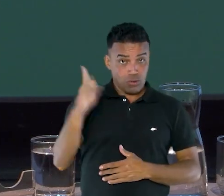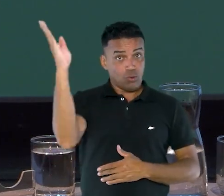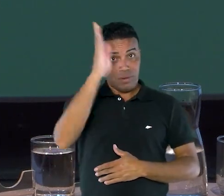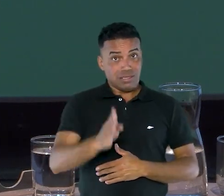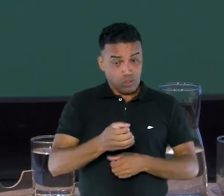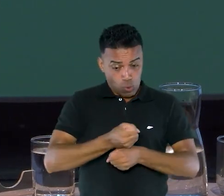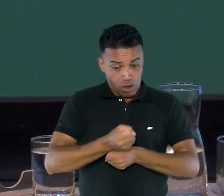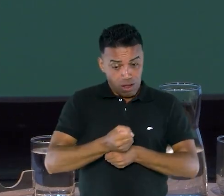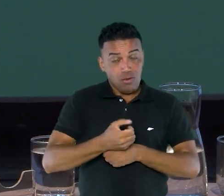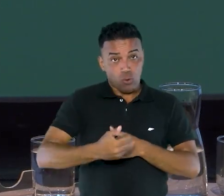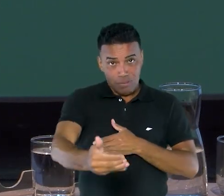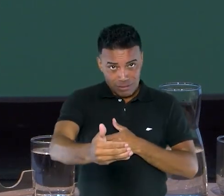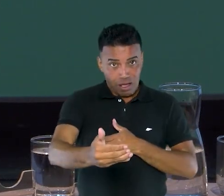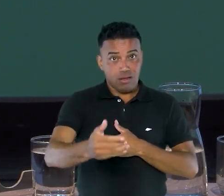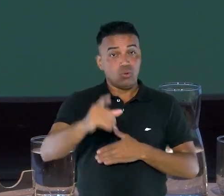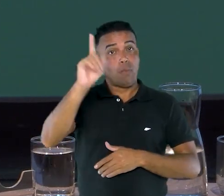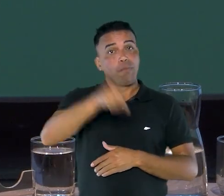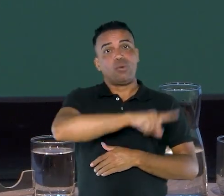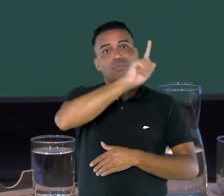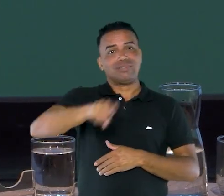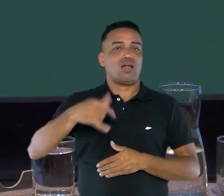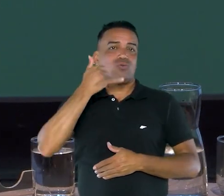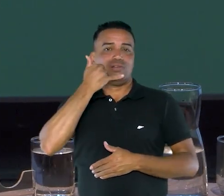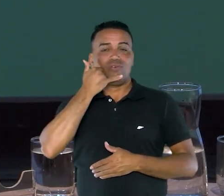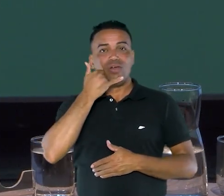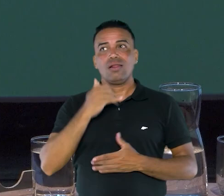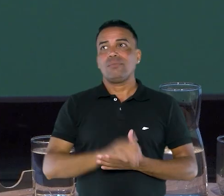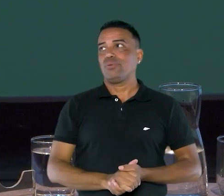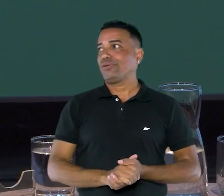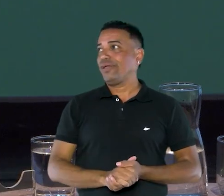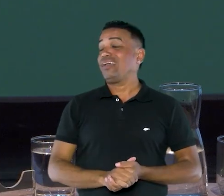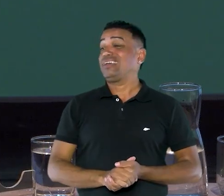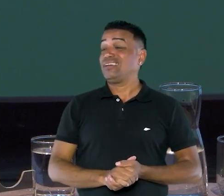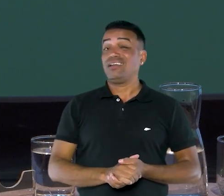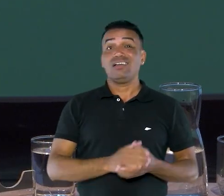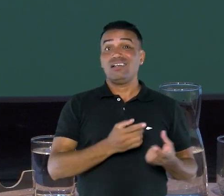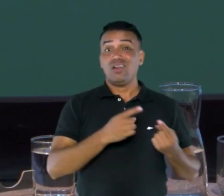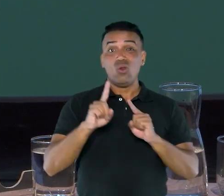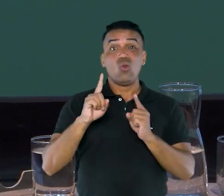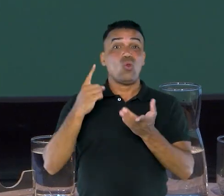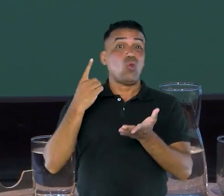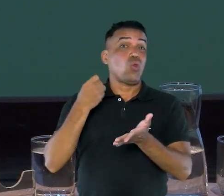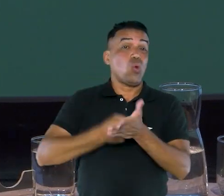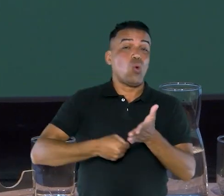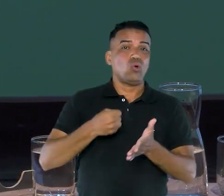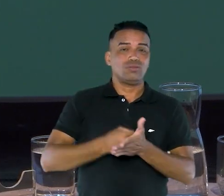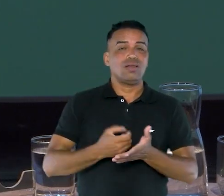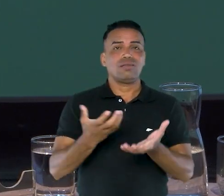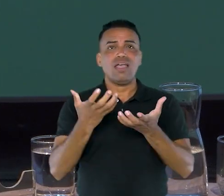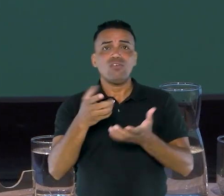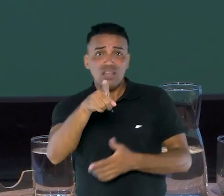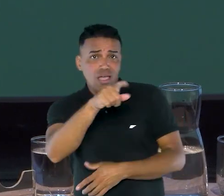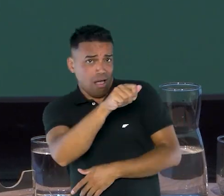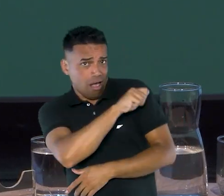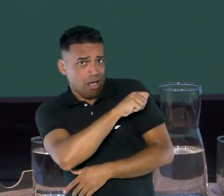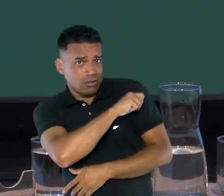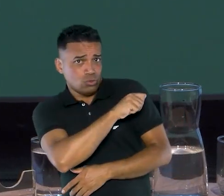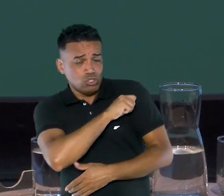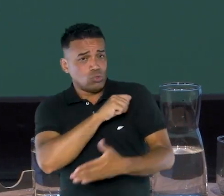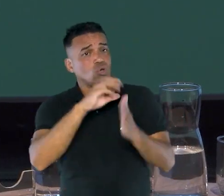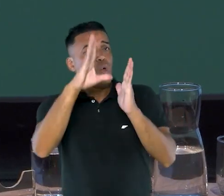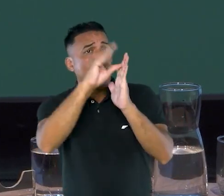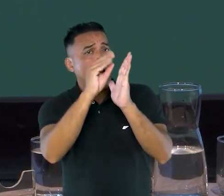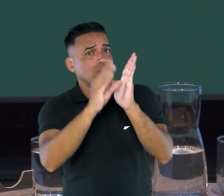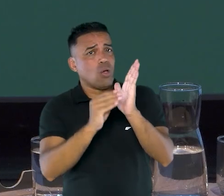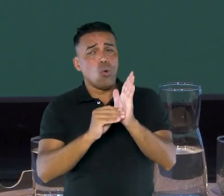ano está começando. Por que essa luta? Porque eu quero que o teu olho de aluno esteja aqui neste